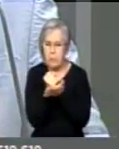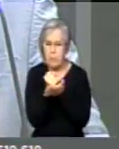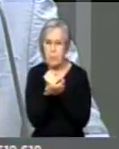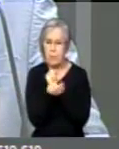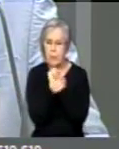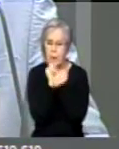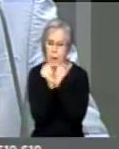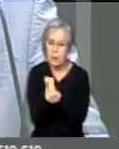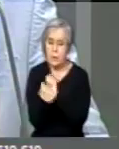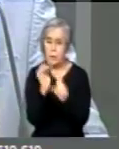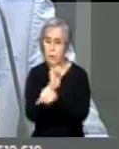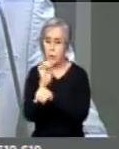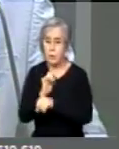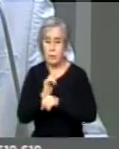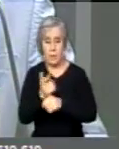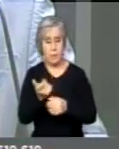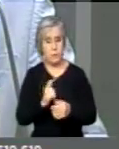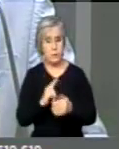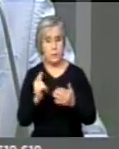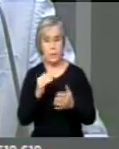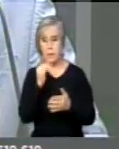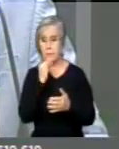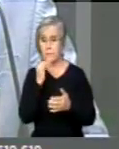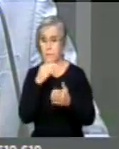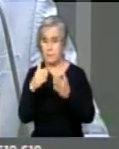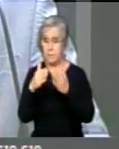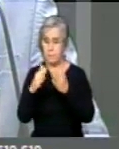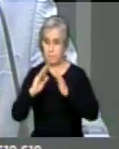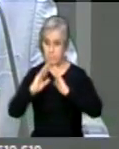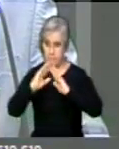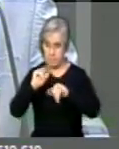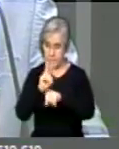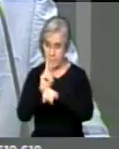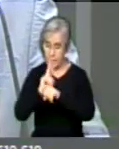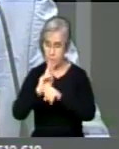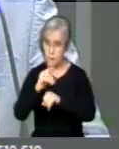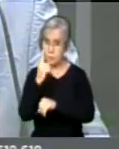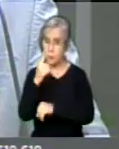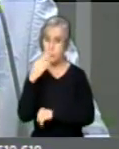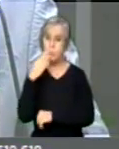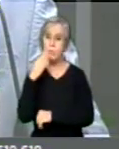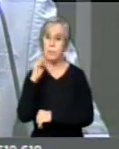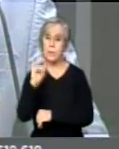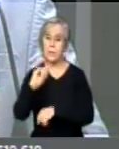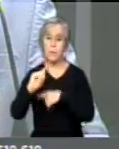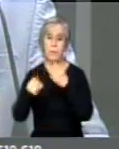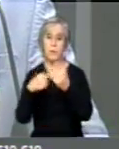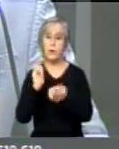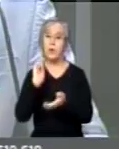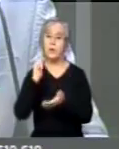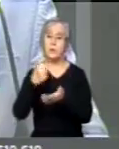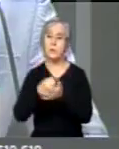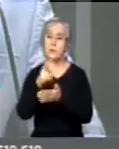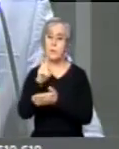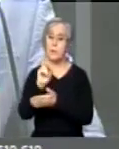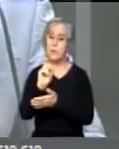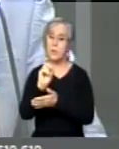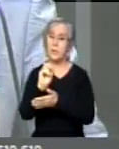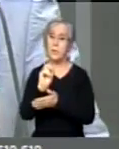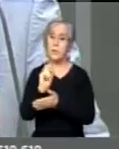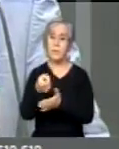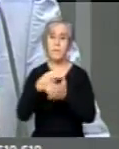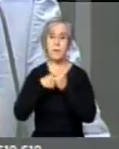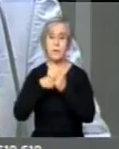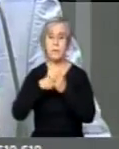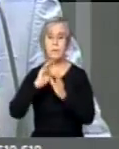que muitas vezes um empréstimo de 1 bilhão, depois de alguns anos, você já pagou 50 e ainda deve